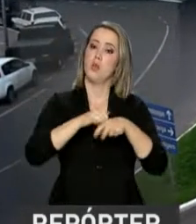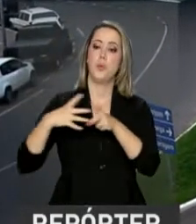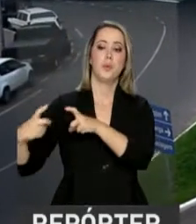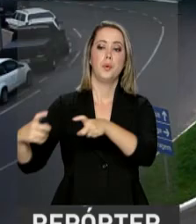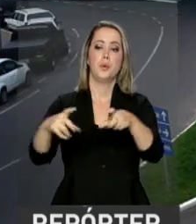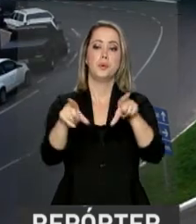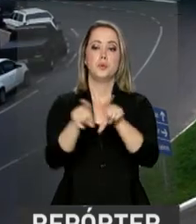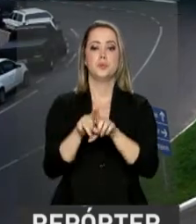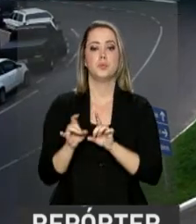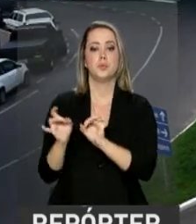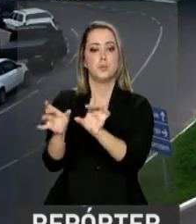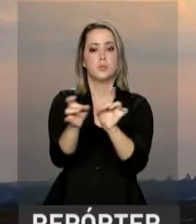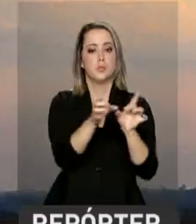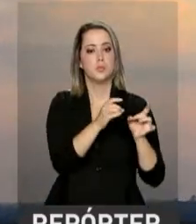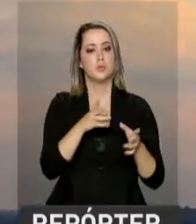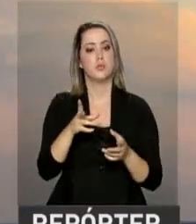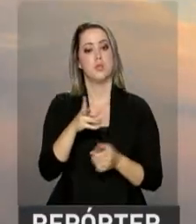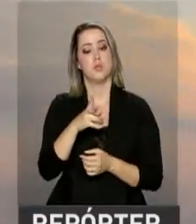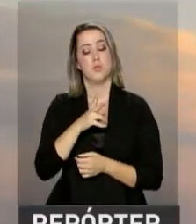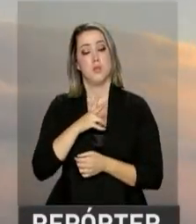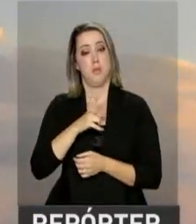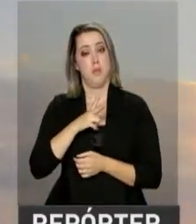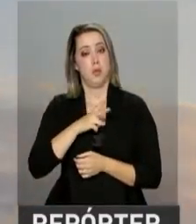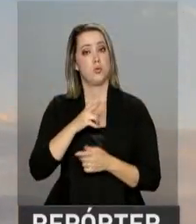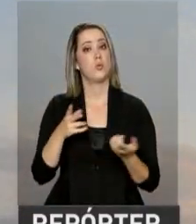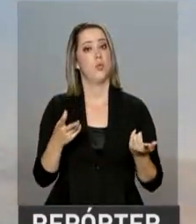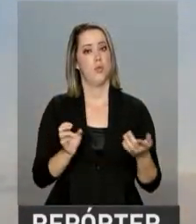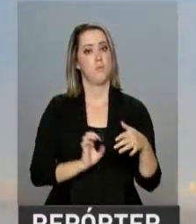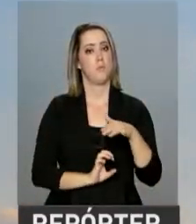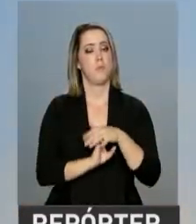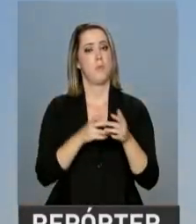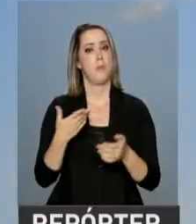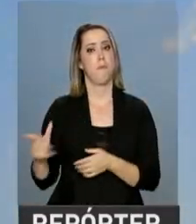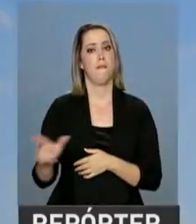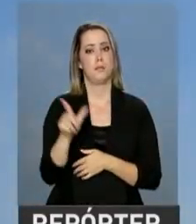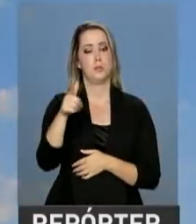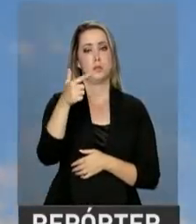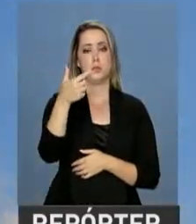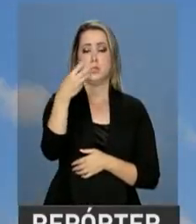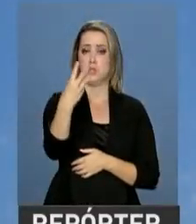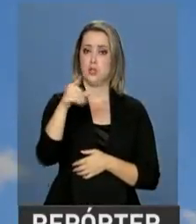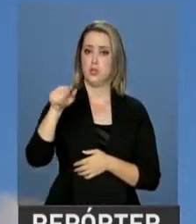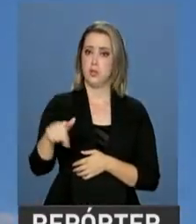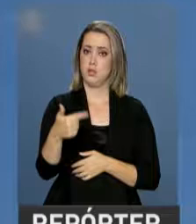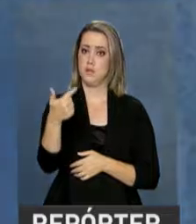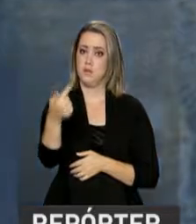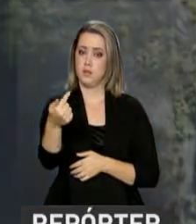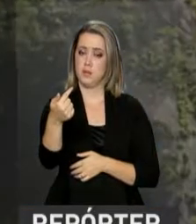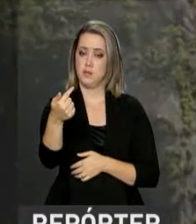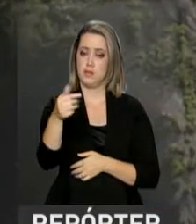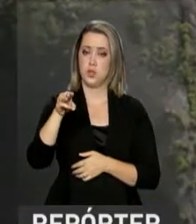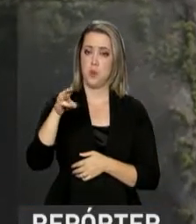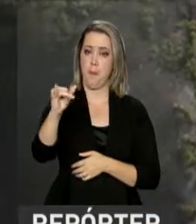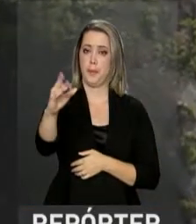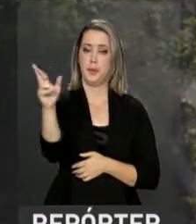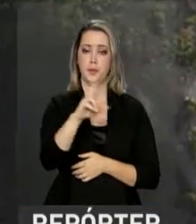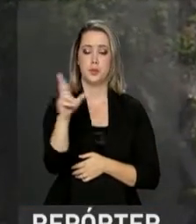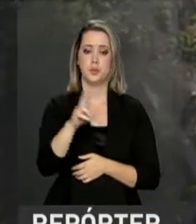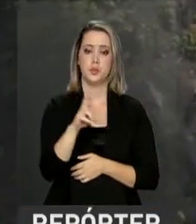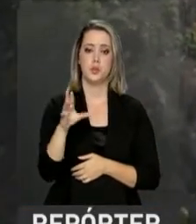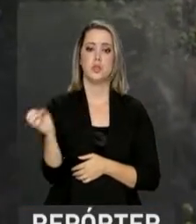foram cedidos à iniciativa privada, o que gerou um lucro de 3,7 bilhões de reais aos cofres públicos. E novas